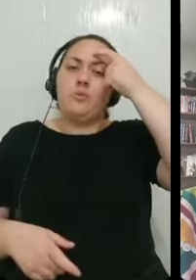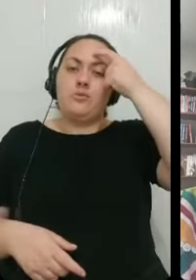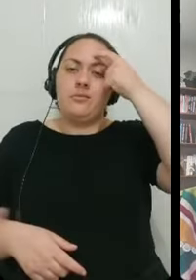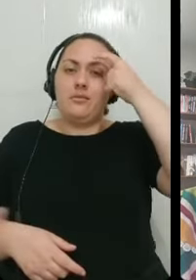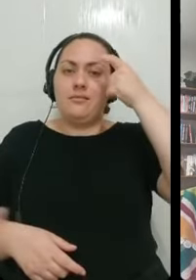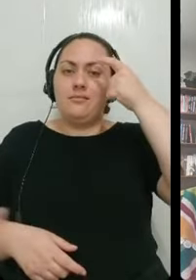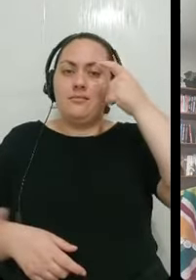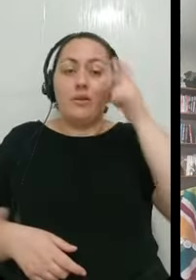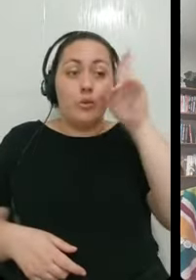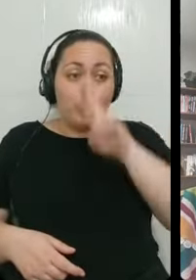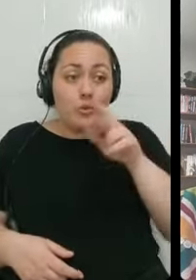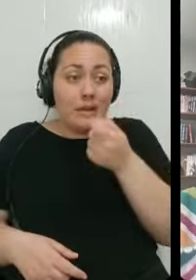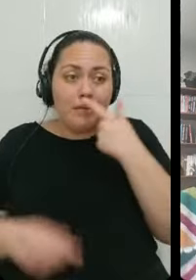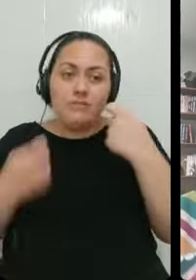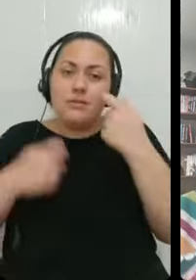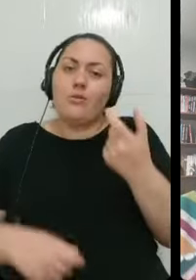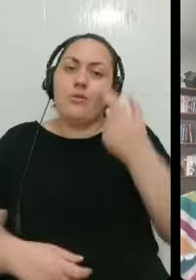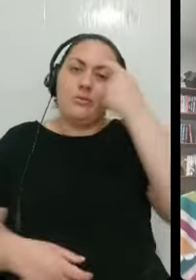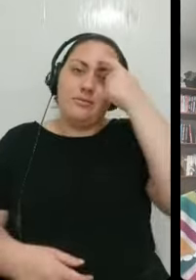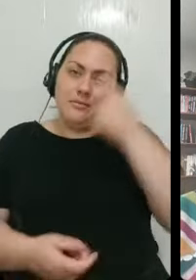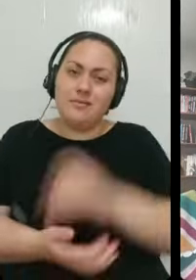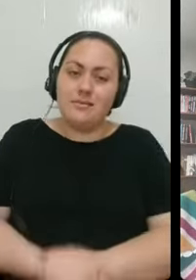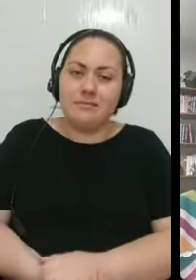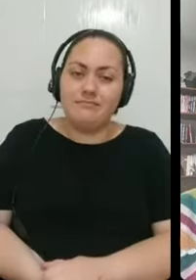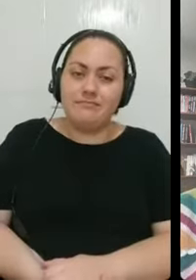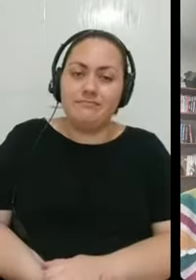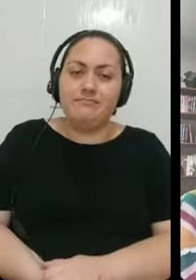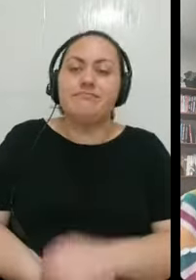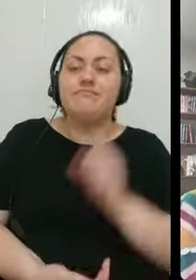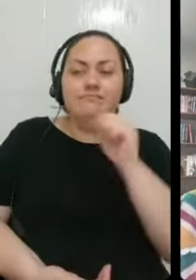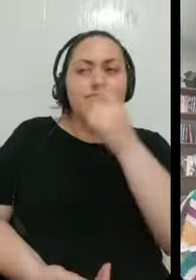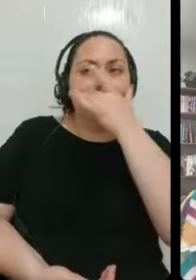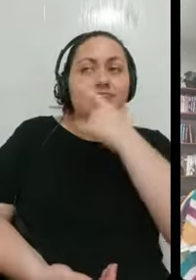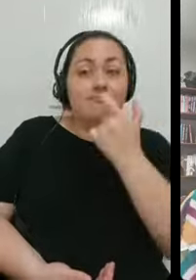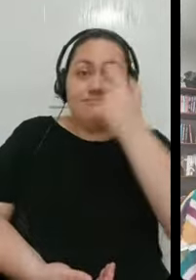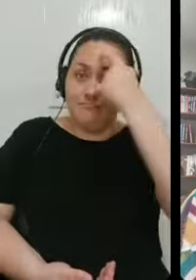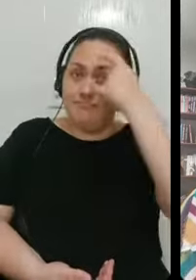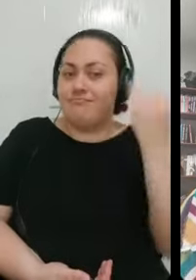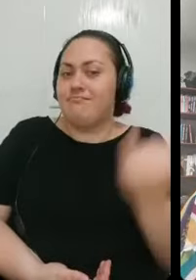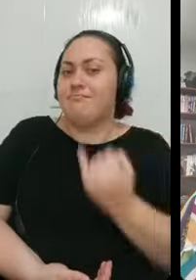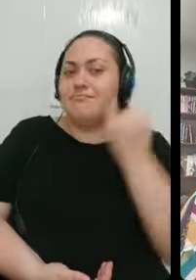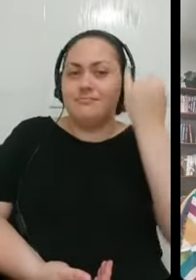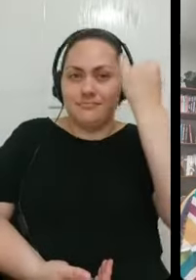apropriação dessa parte, né? É, eu acho que a consciência, ela é bem importante, né?